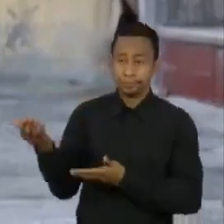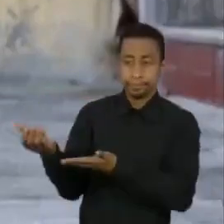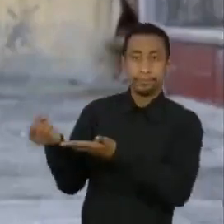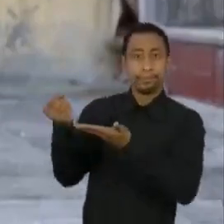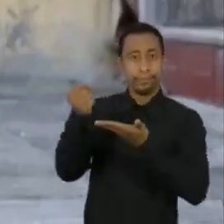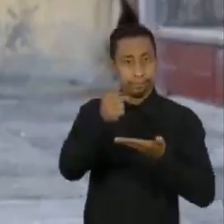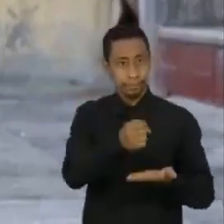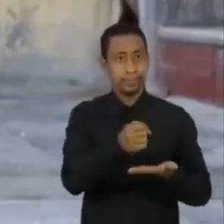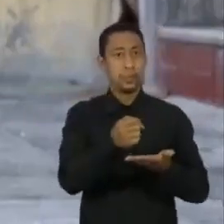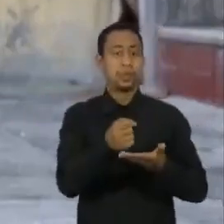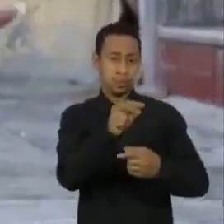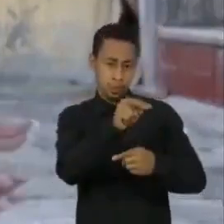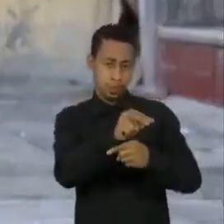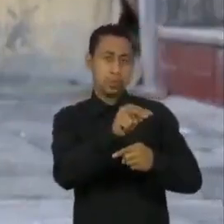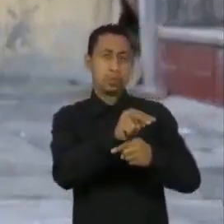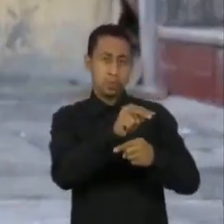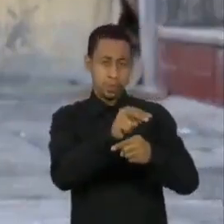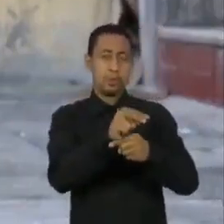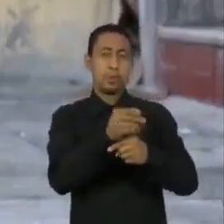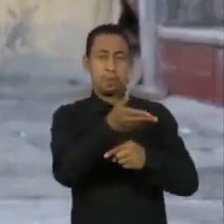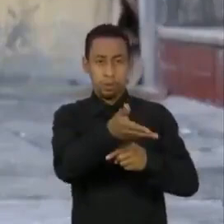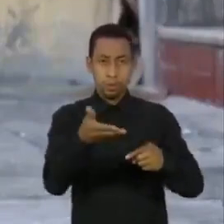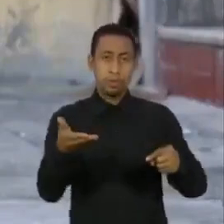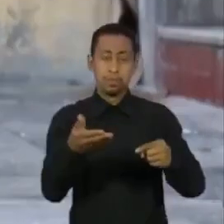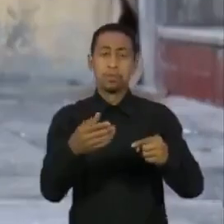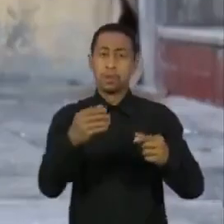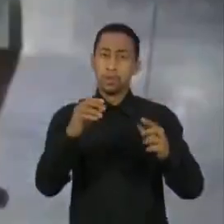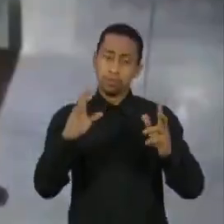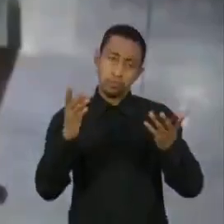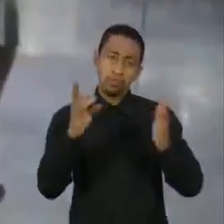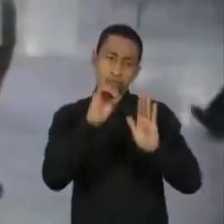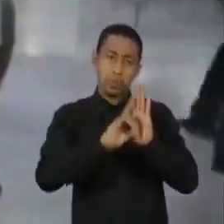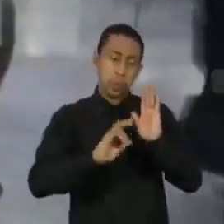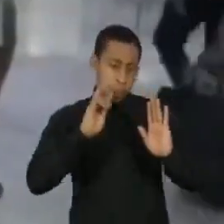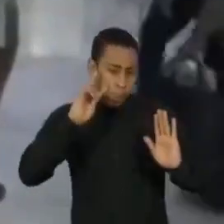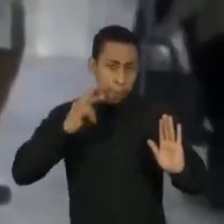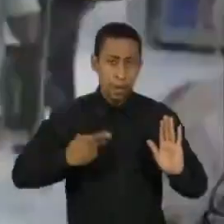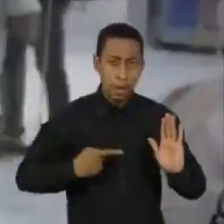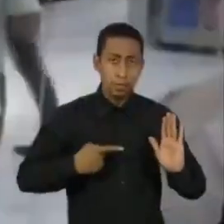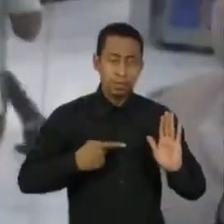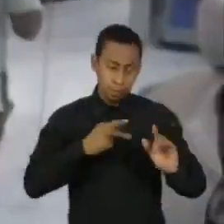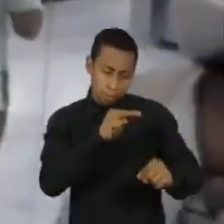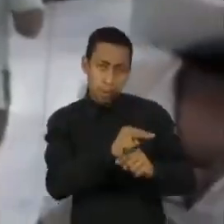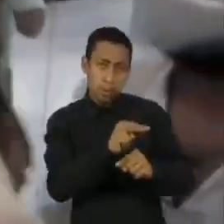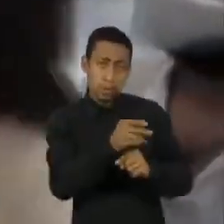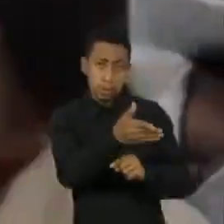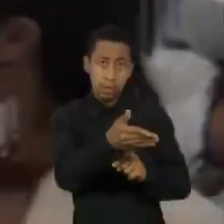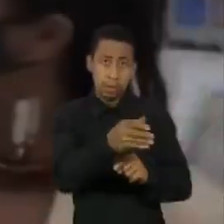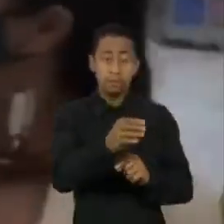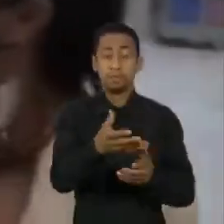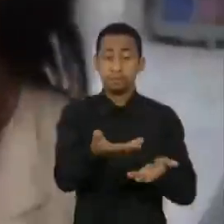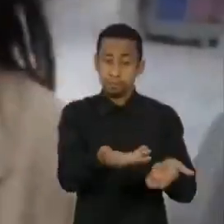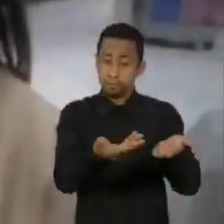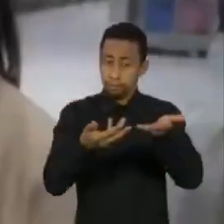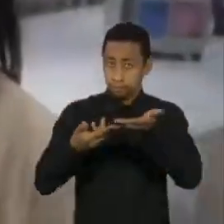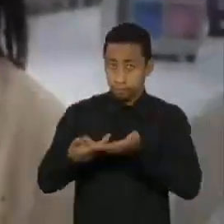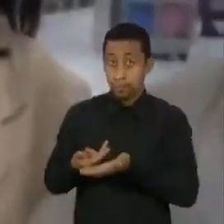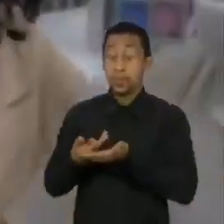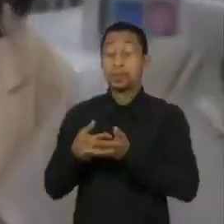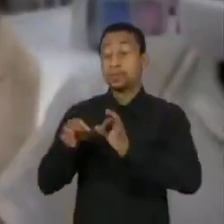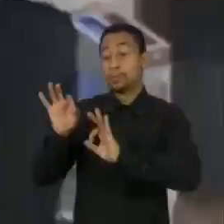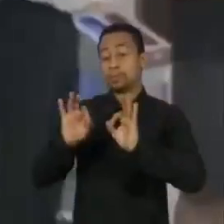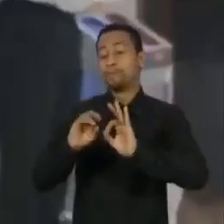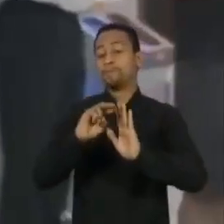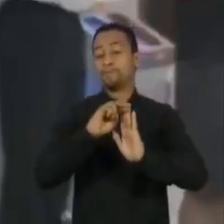Programa Estadual de Proteção às Defensoras de Direitos Humanos. Tão logo o Programa de Proteção anunciou que as medidas